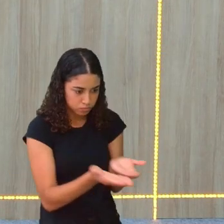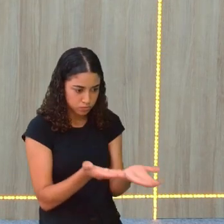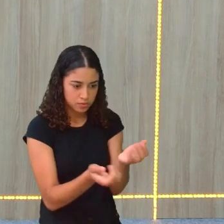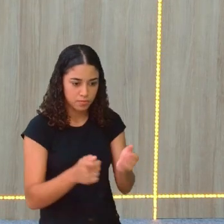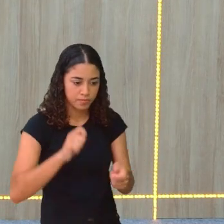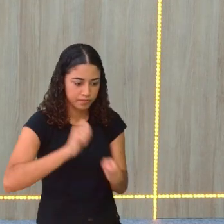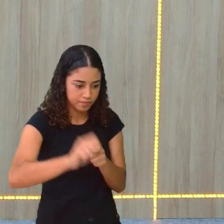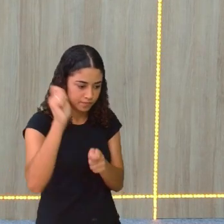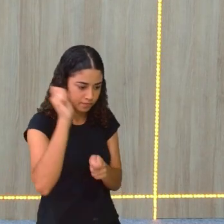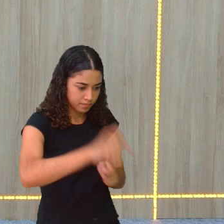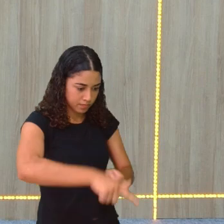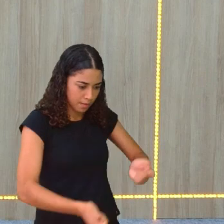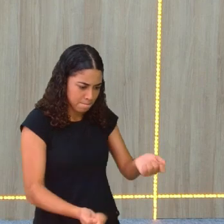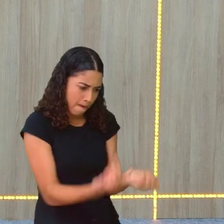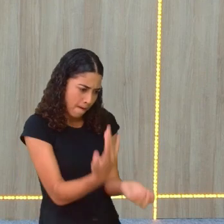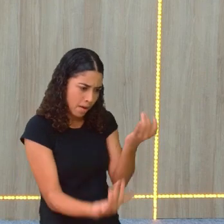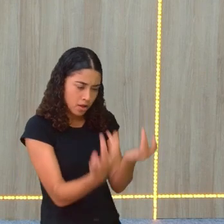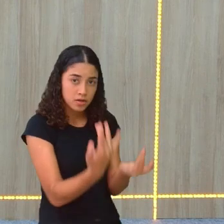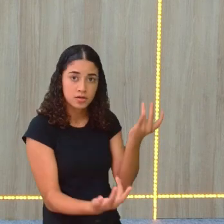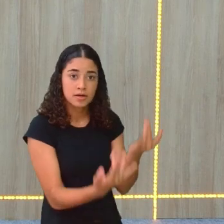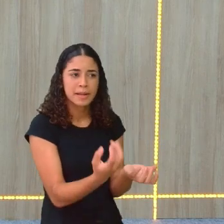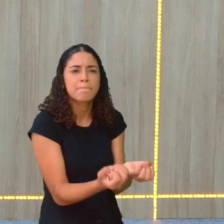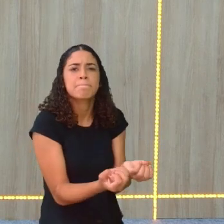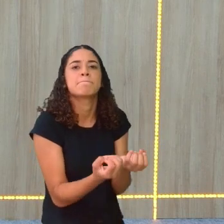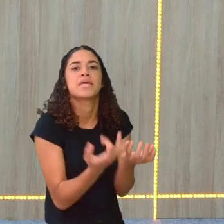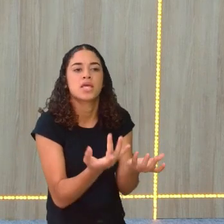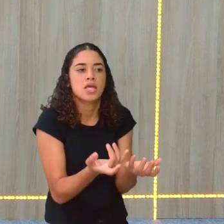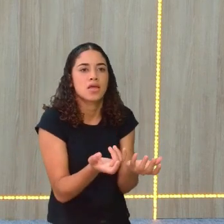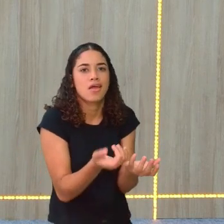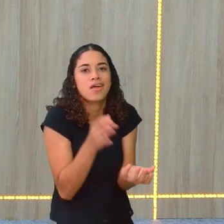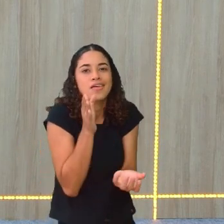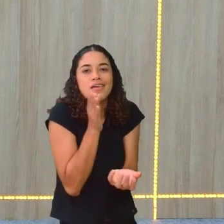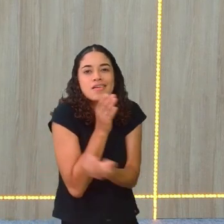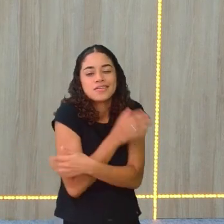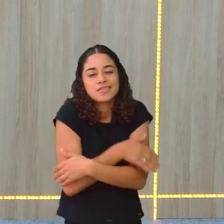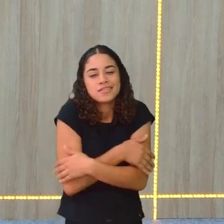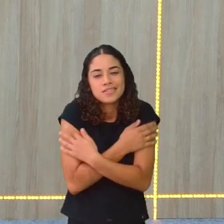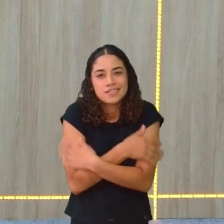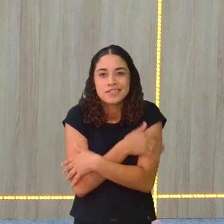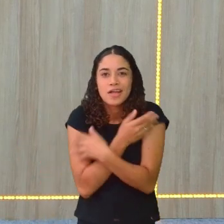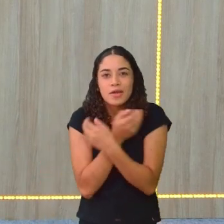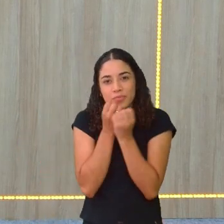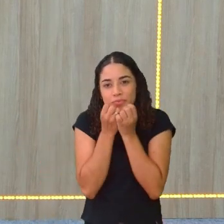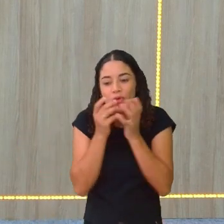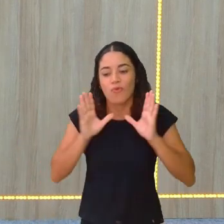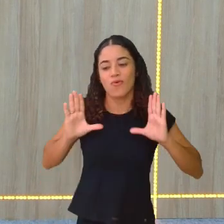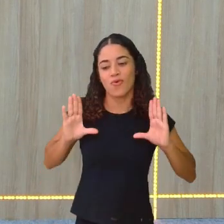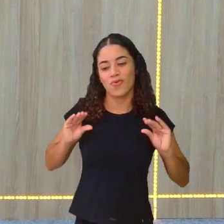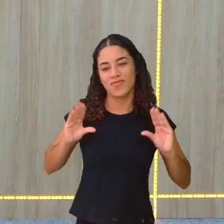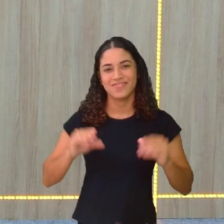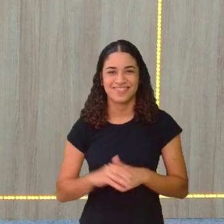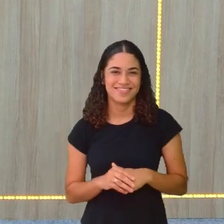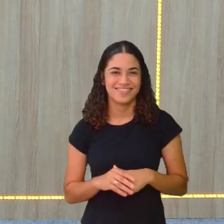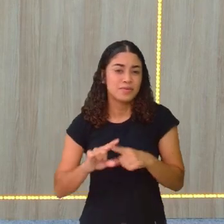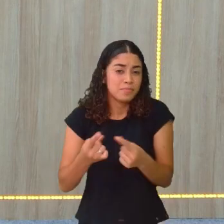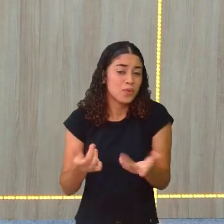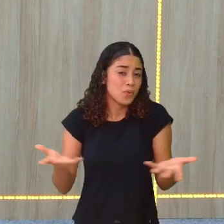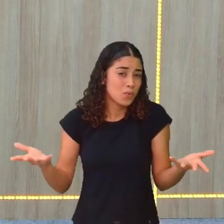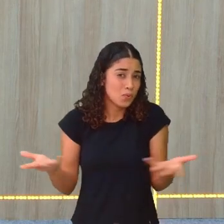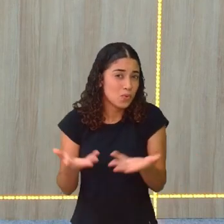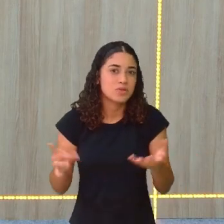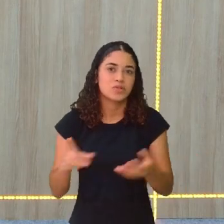E aquecer ali a casa, né? Do frio. Então era uma estratégia utilizada. Hoje a gente já tem casas, né?